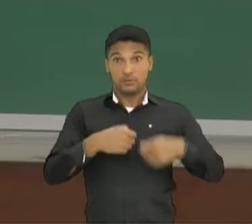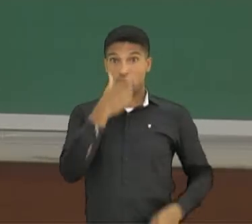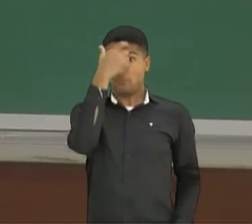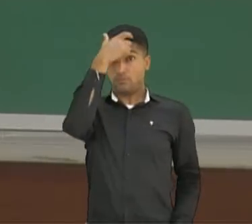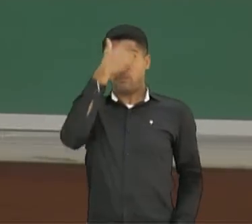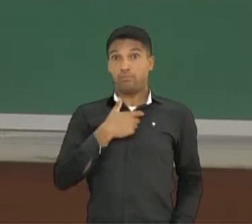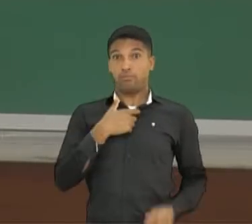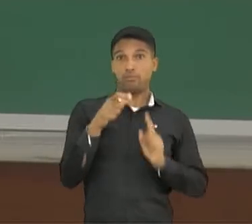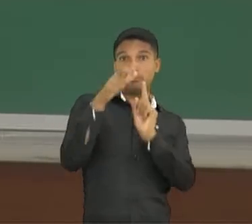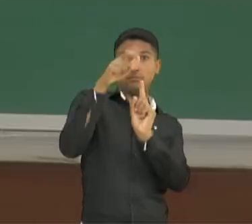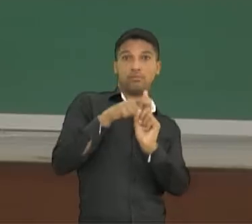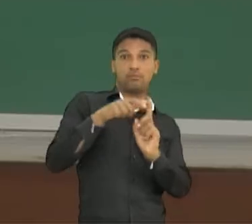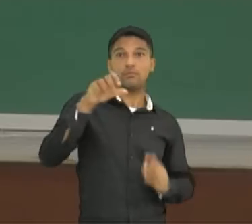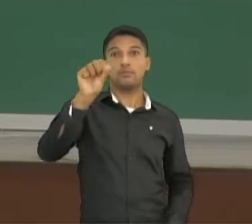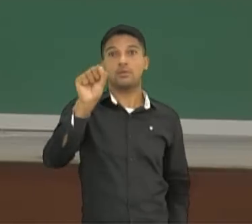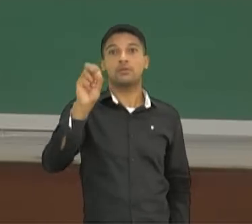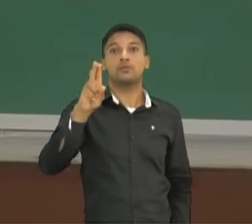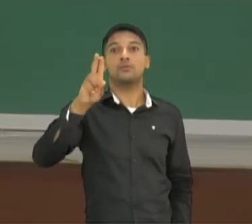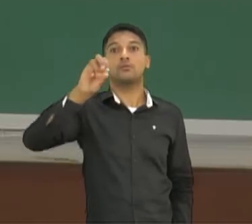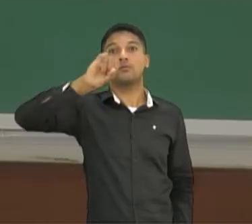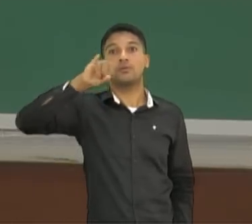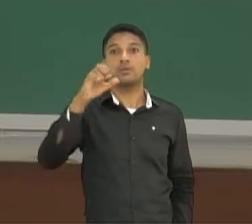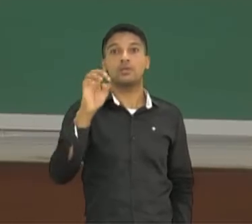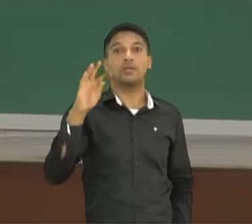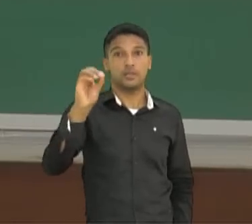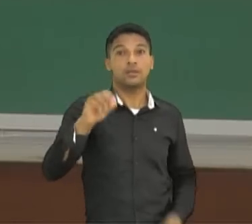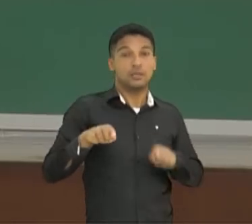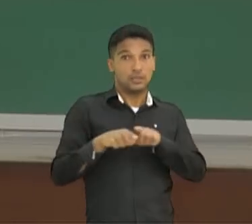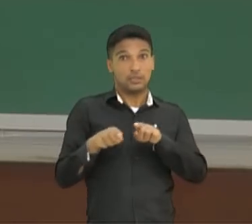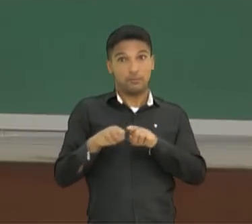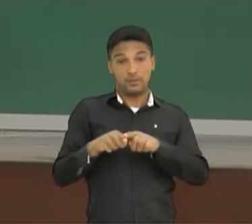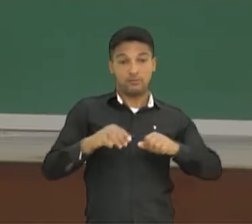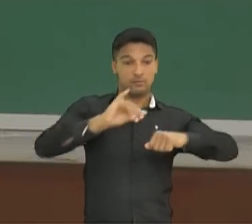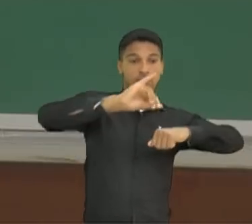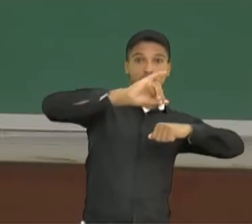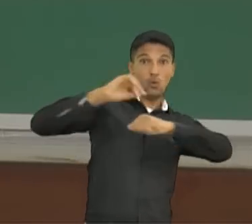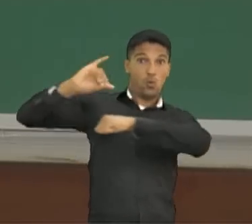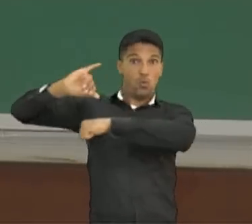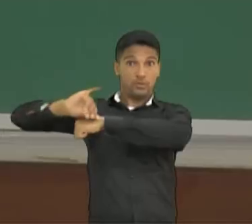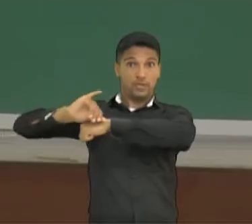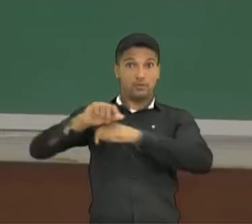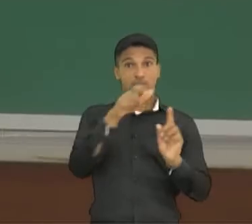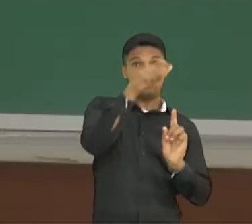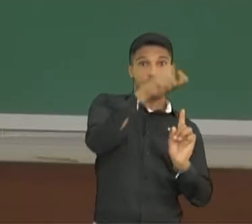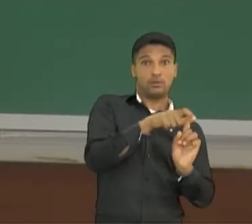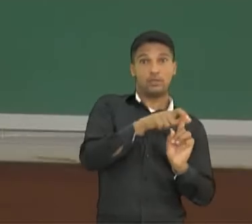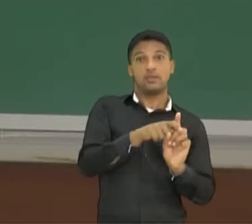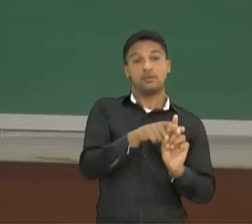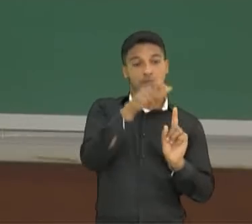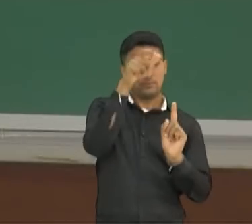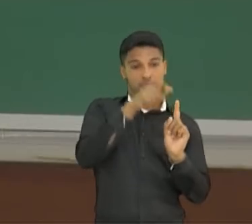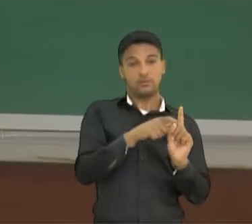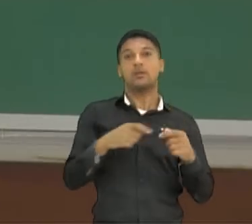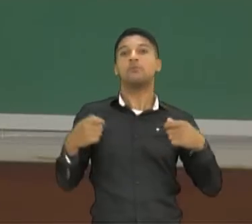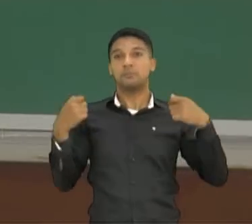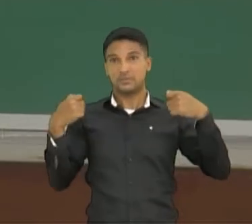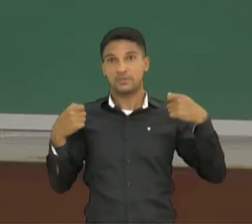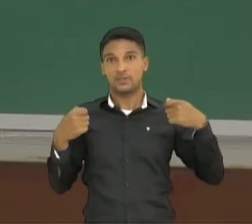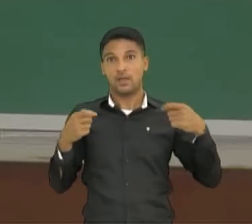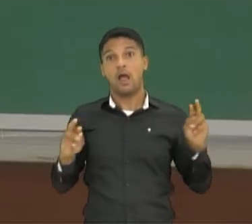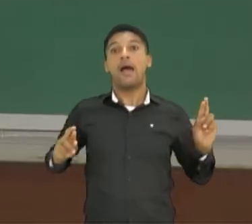não houver essa relação, não é possível o ato de conhecer. Tá? Sujeito isoladamente e